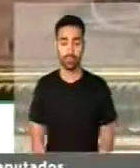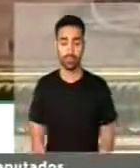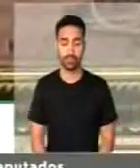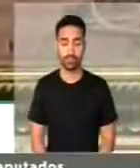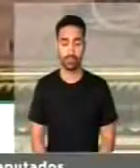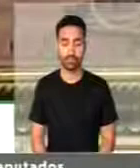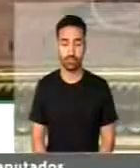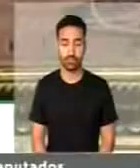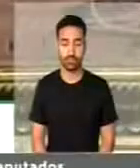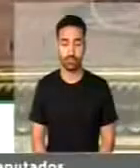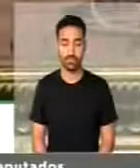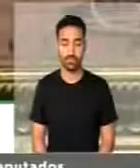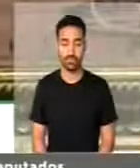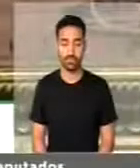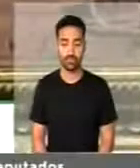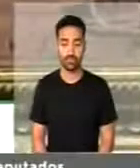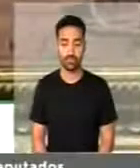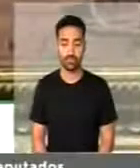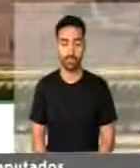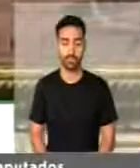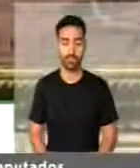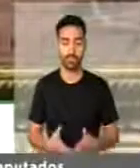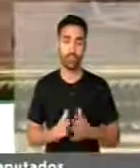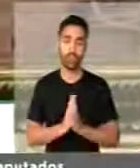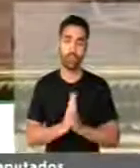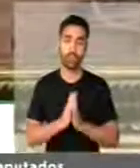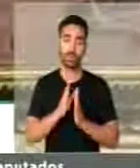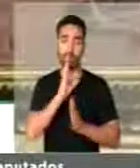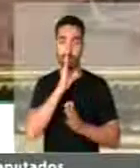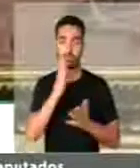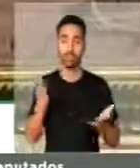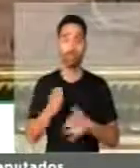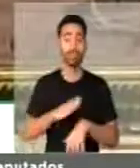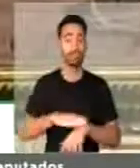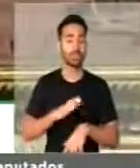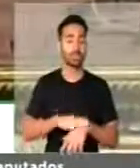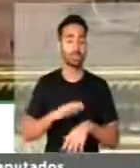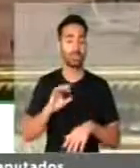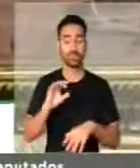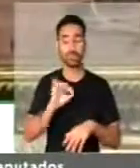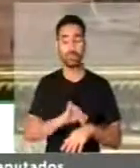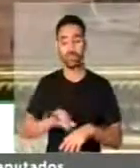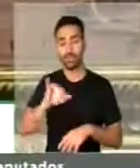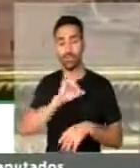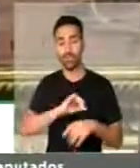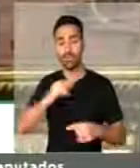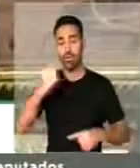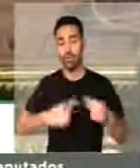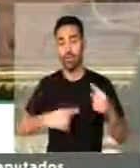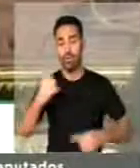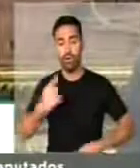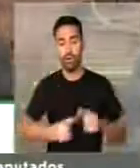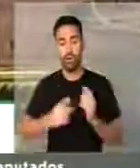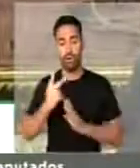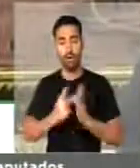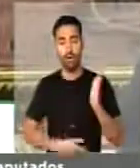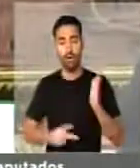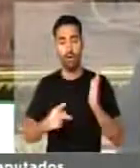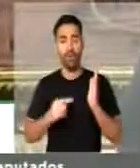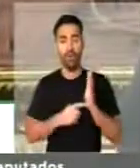para que a gente possa fazer silêncio nesse momento importante de discussão da matéria